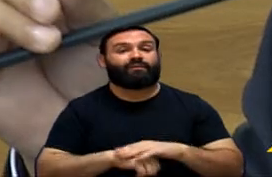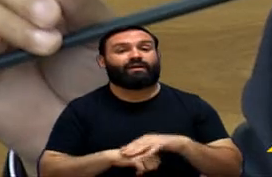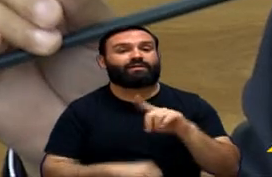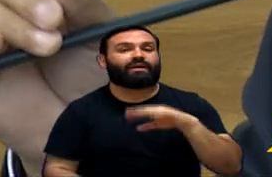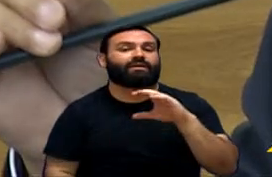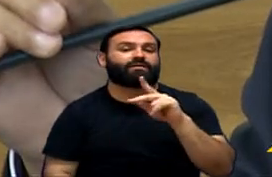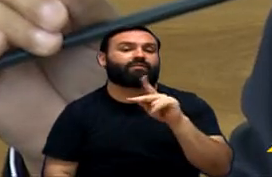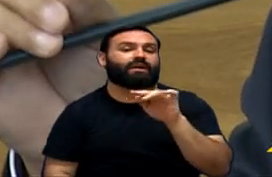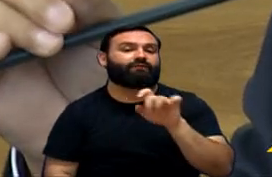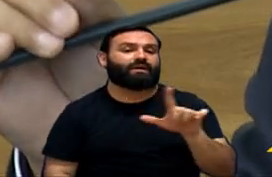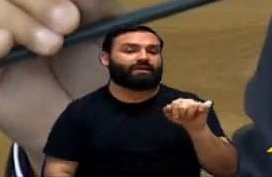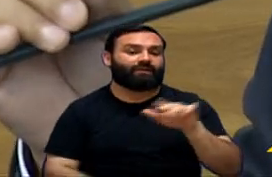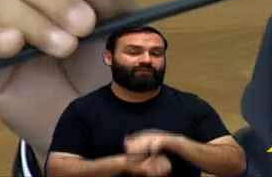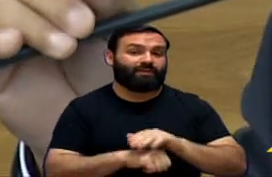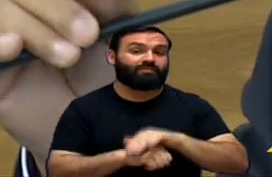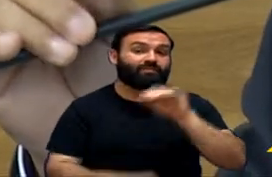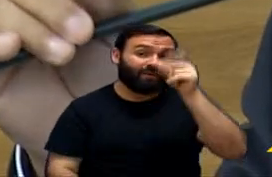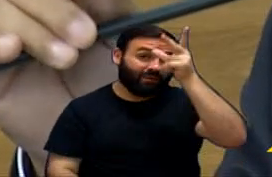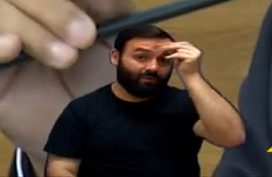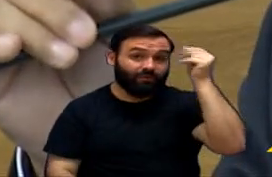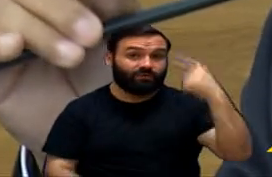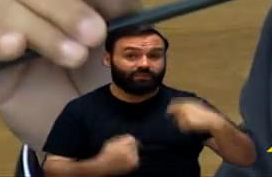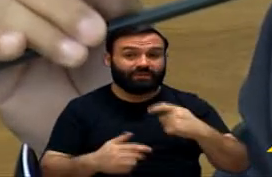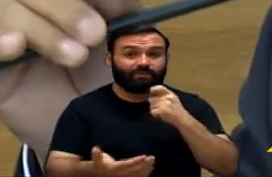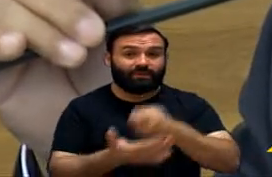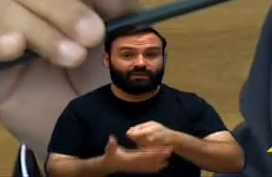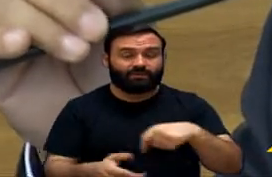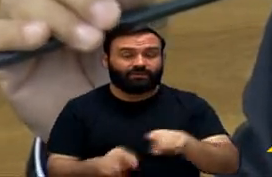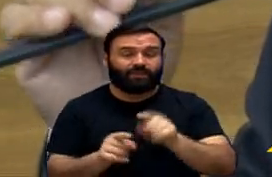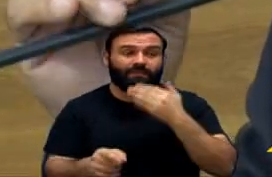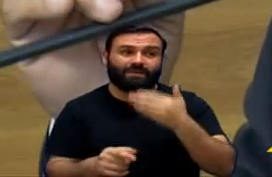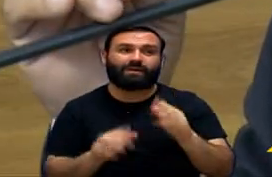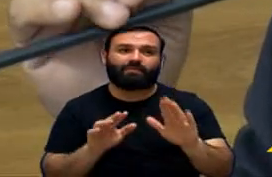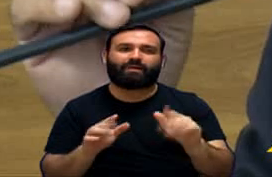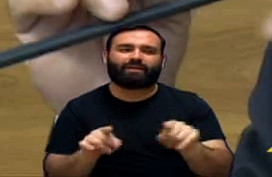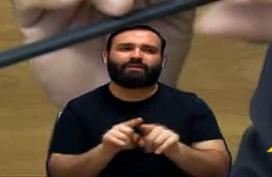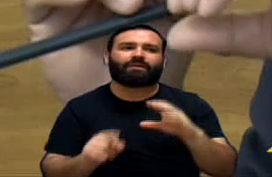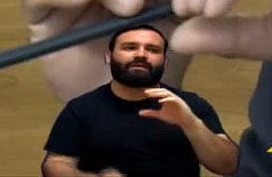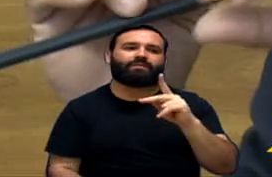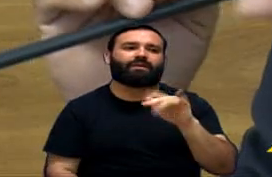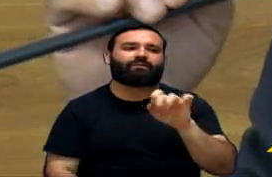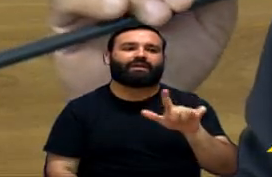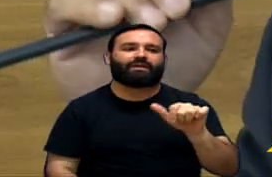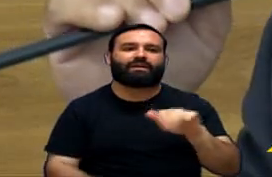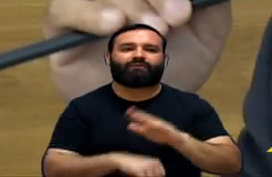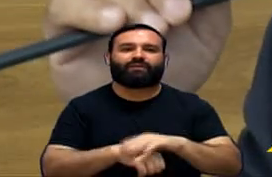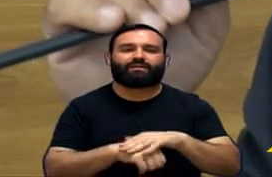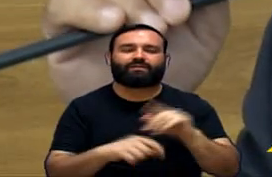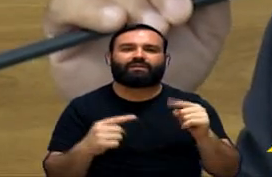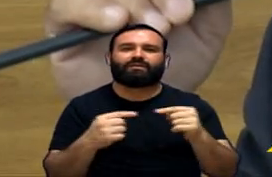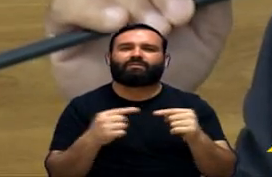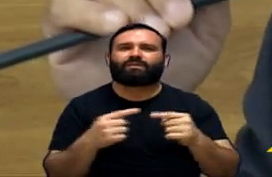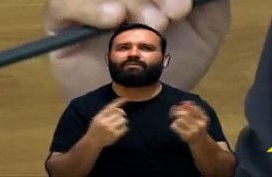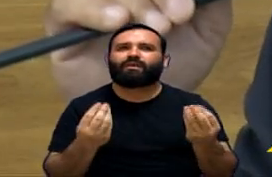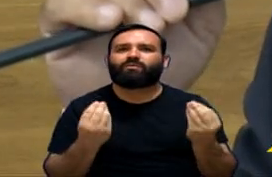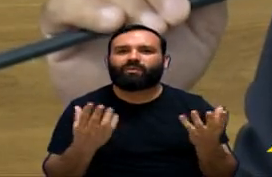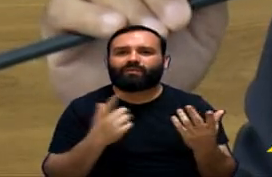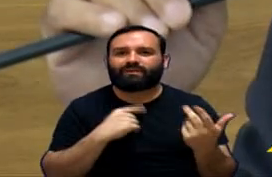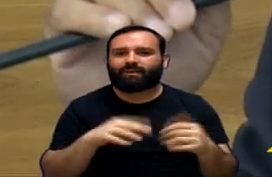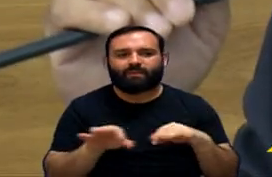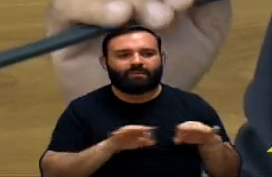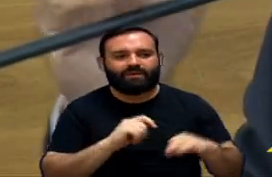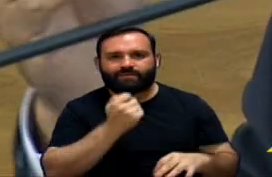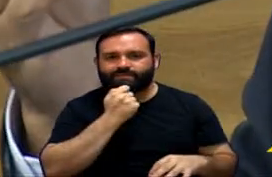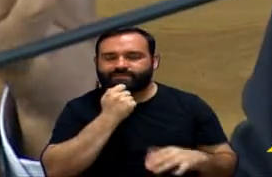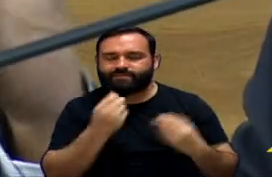CPFL que faz mas a prefeitura teria que bancar fazer o pedido Mas essa é PFL que faz como é que deixa sair um condomínio Sem essas coisas Preparadas